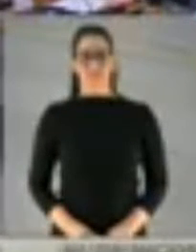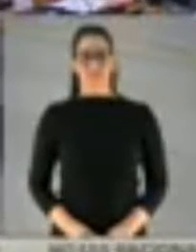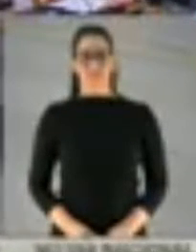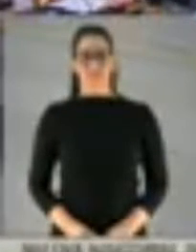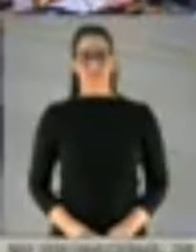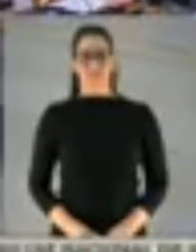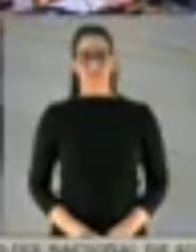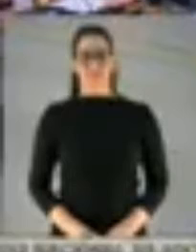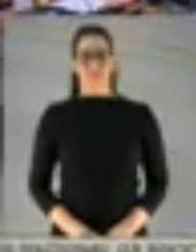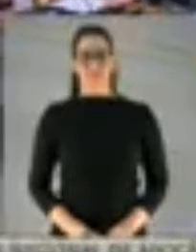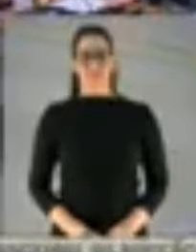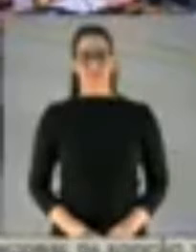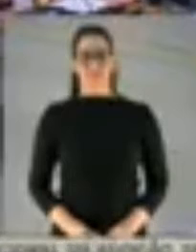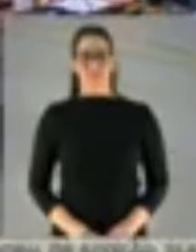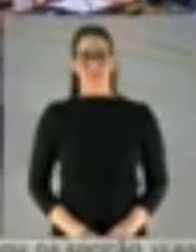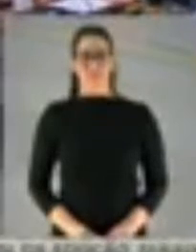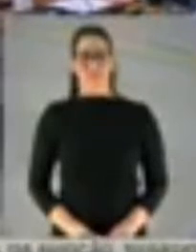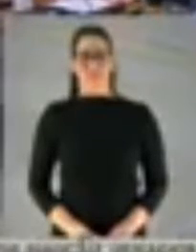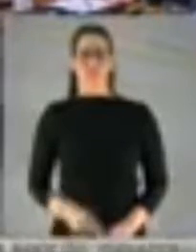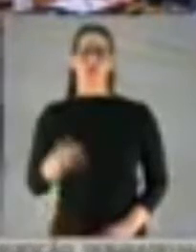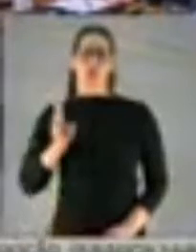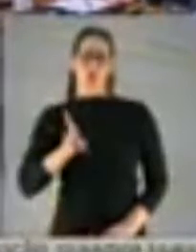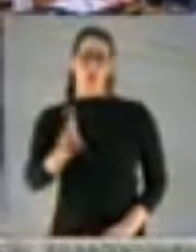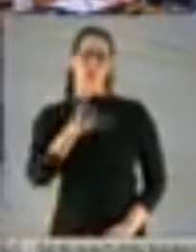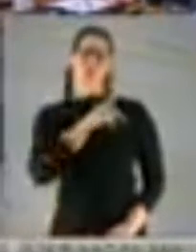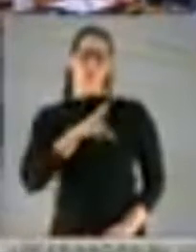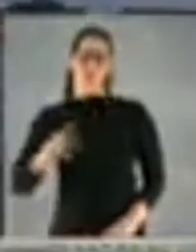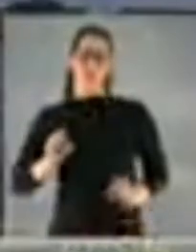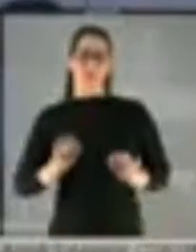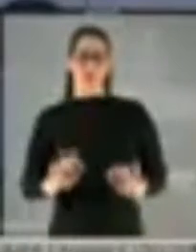Vamos seguir isso. Segue, senhor presidente.